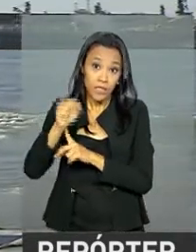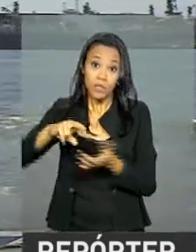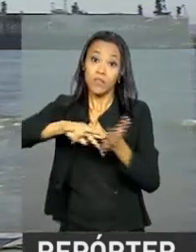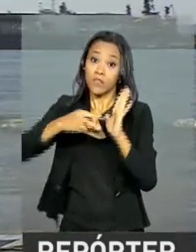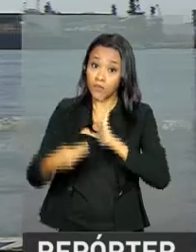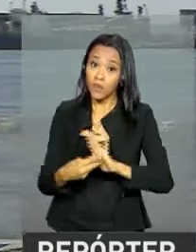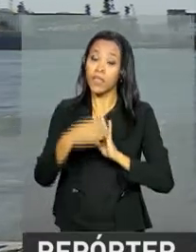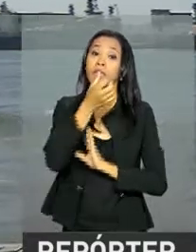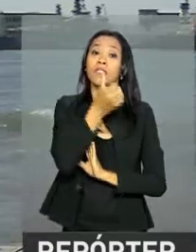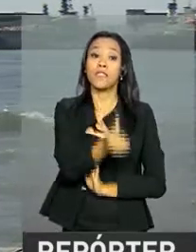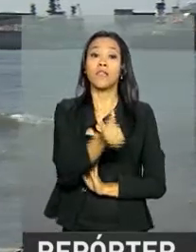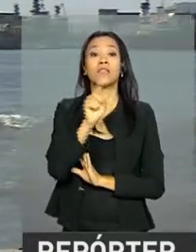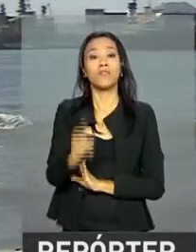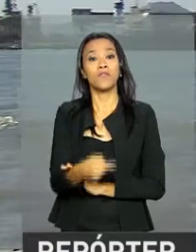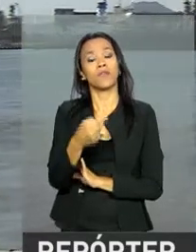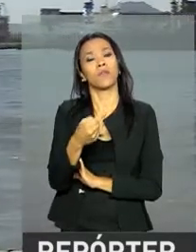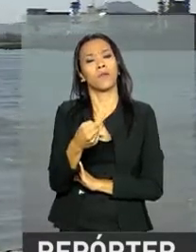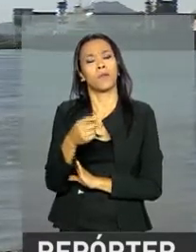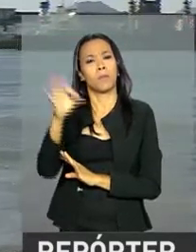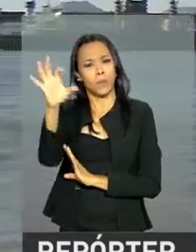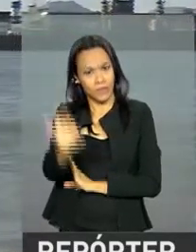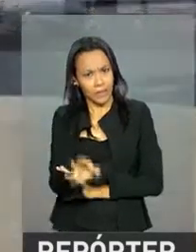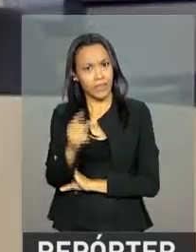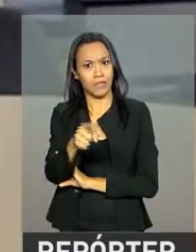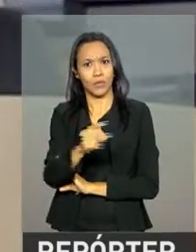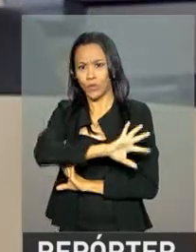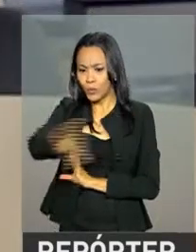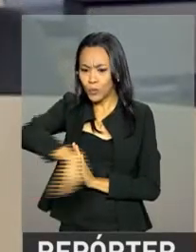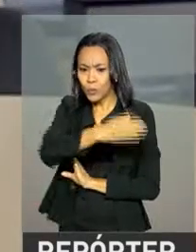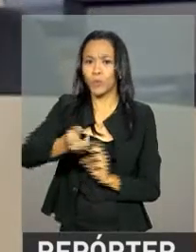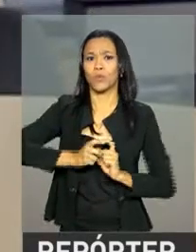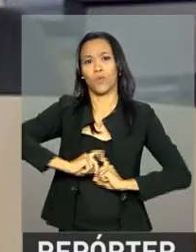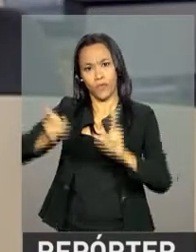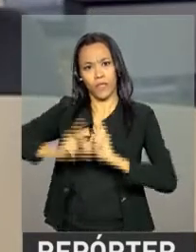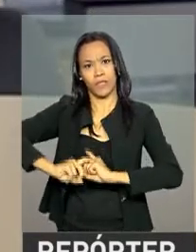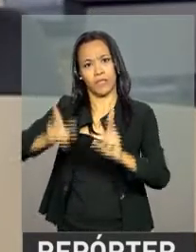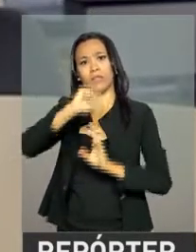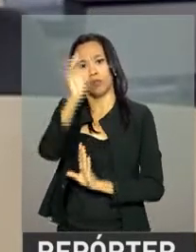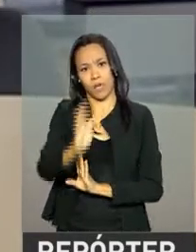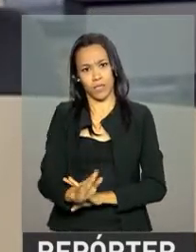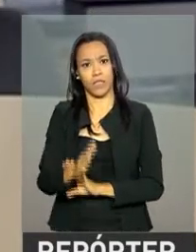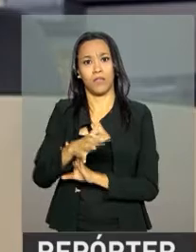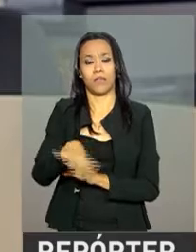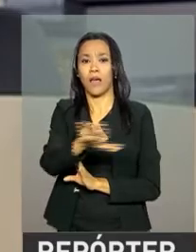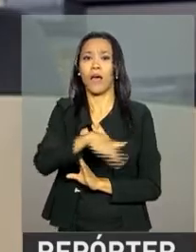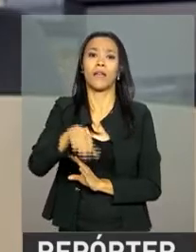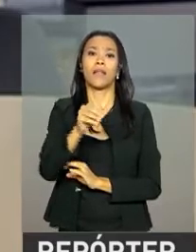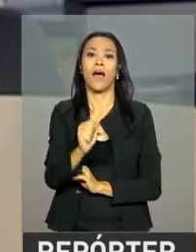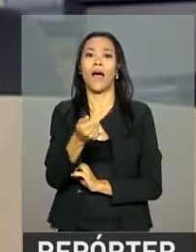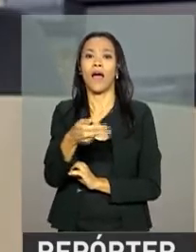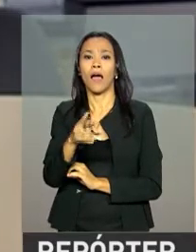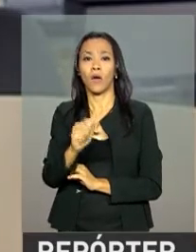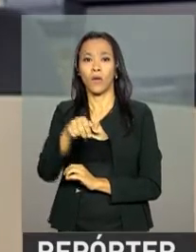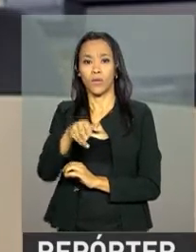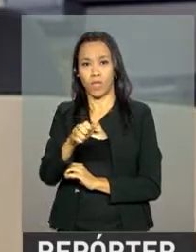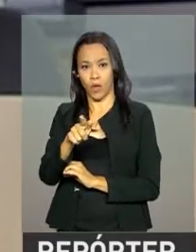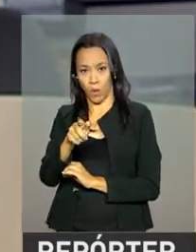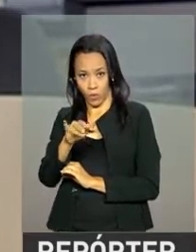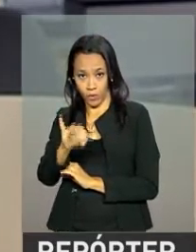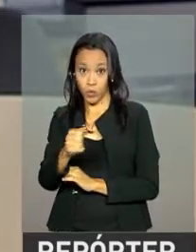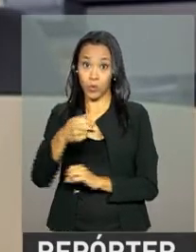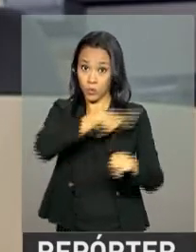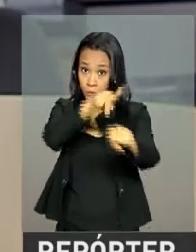seis e meio por cento do total das exportações do agronegócio brasileiro em 2016 os países que mais importaram